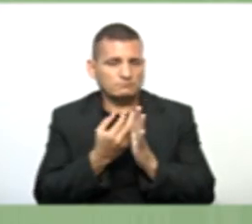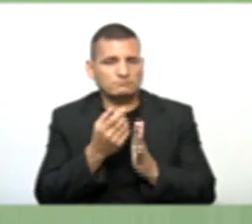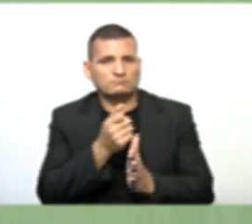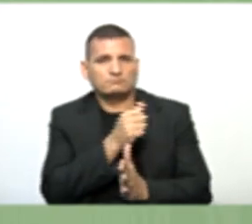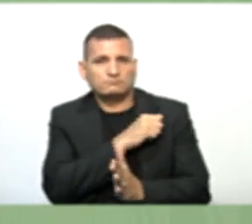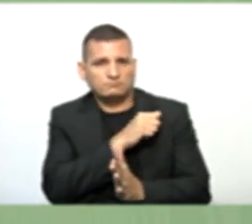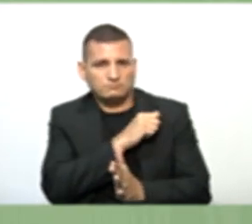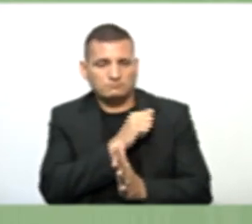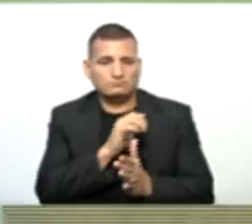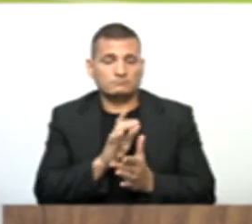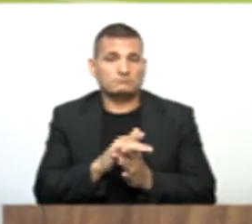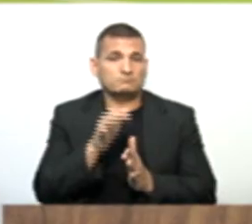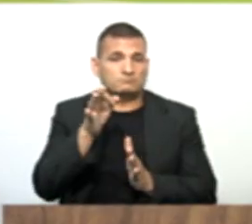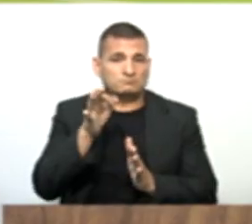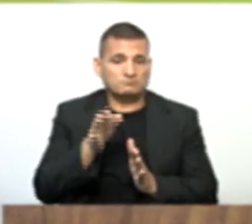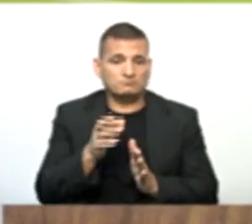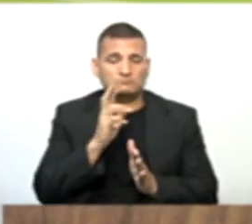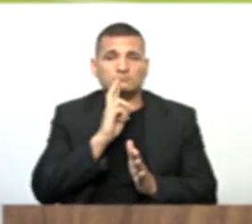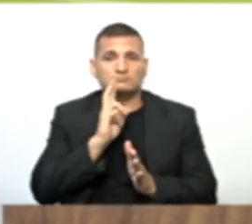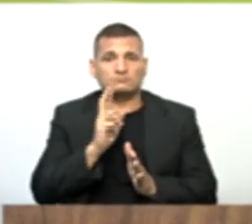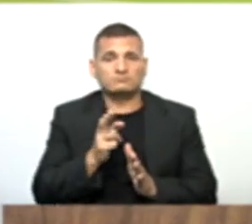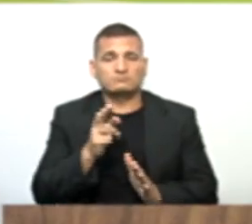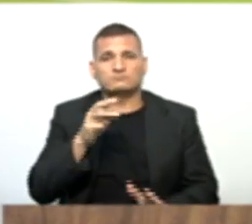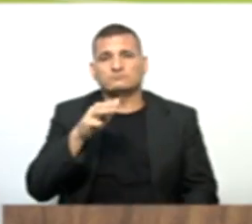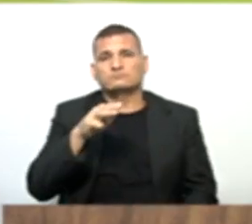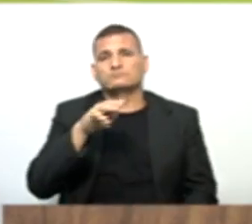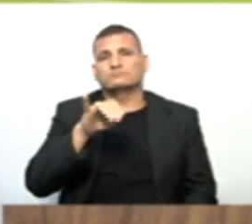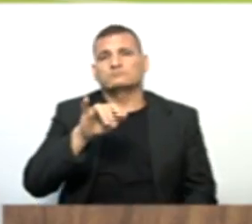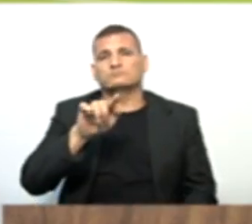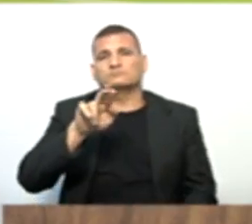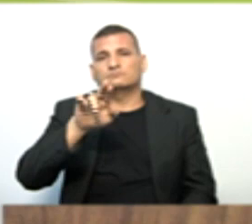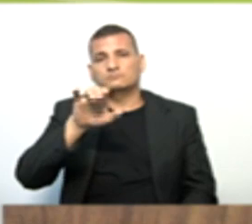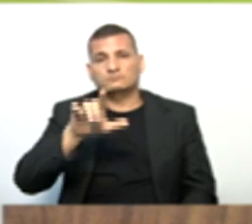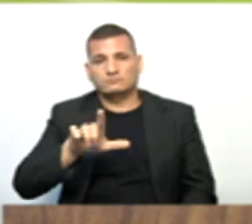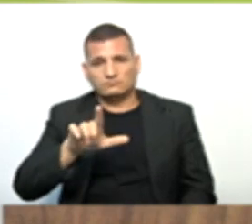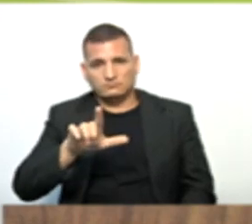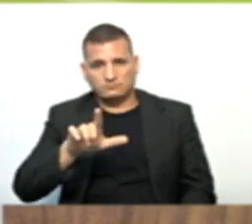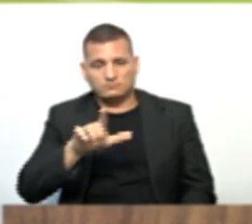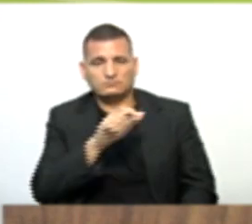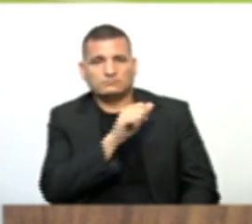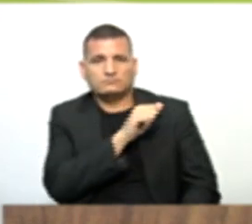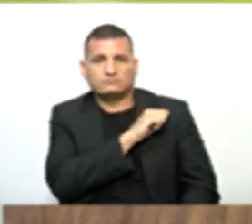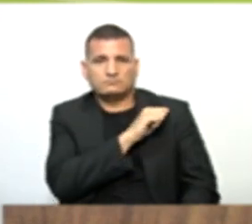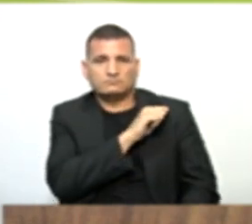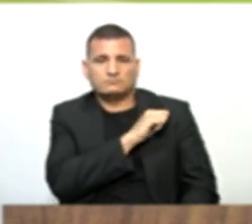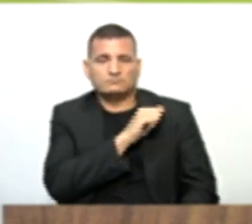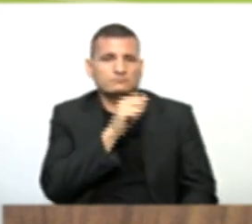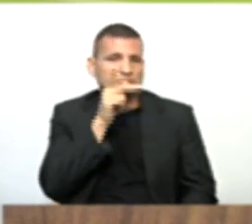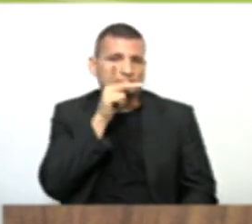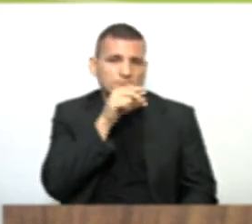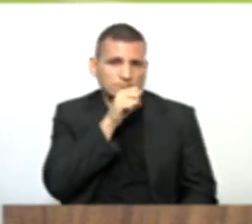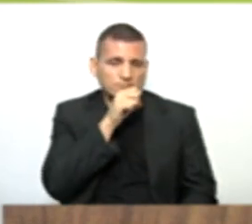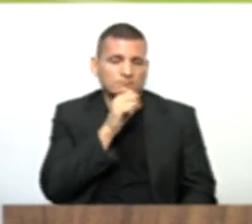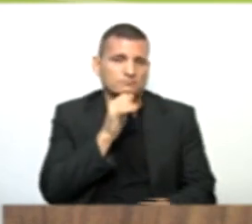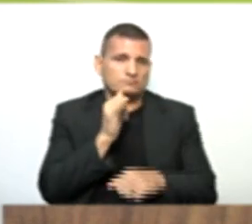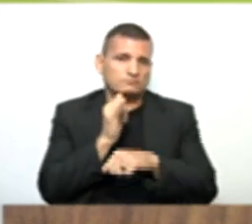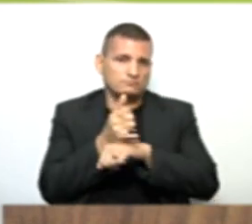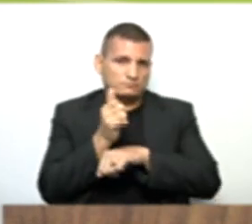Correta a resposta do Miguel de Porto Velho. E